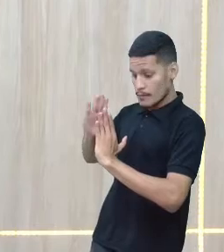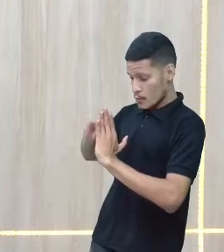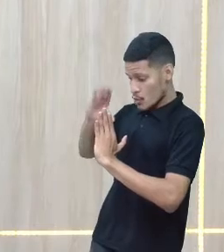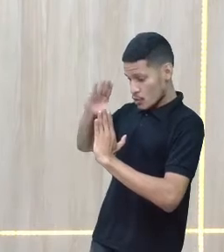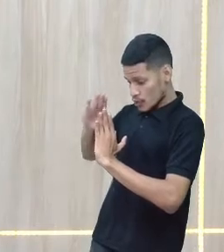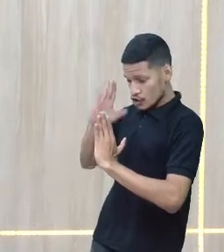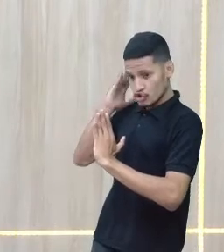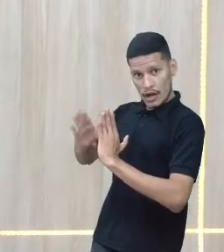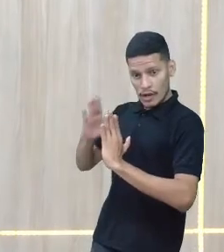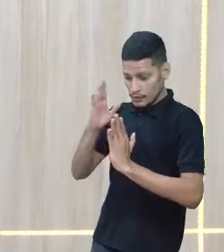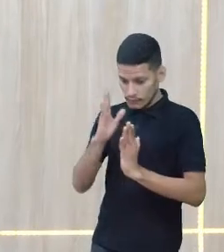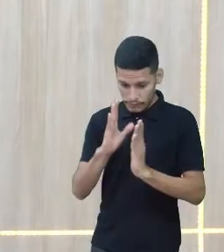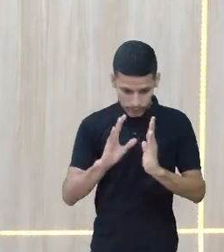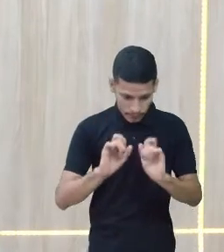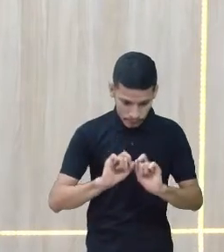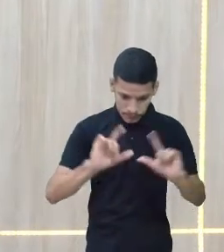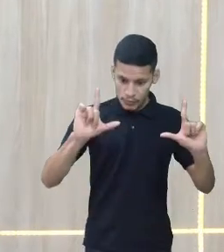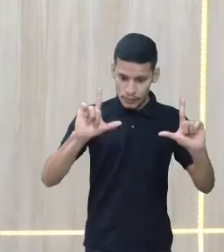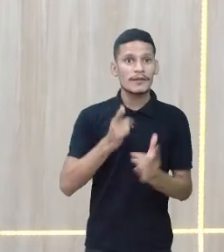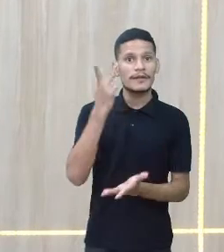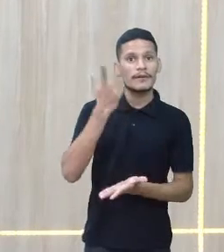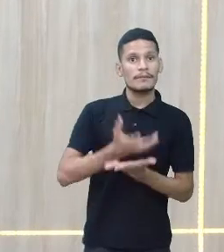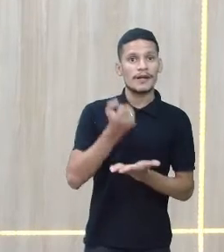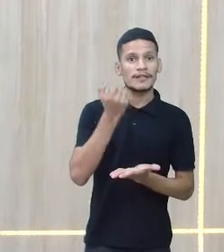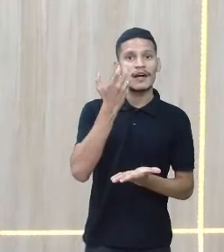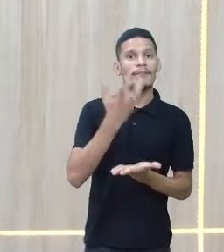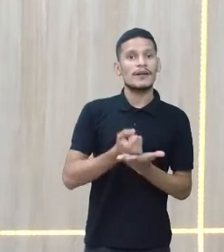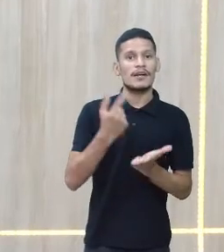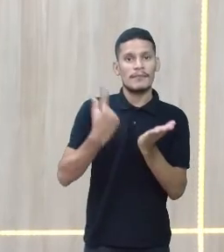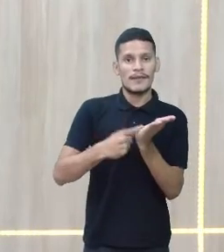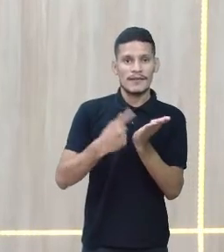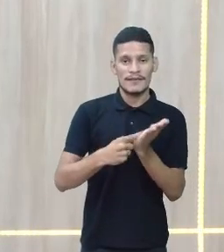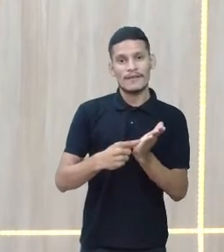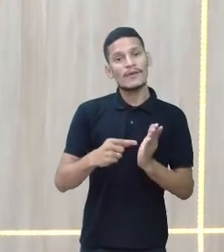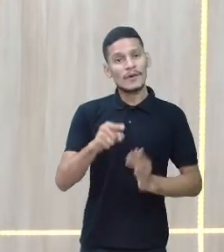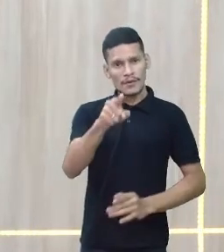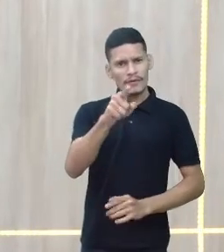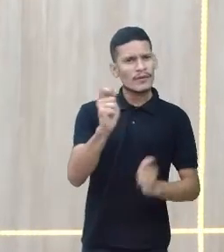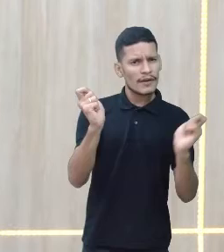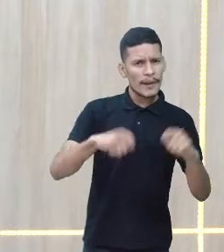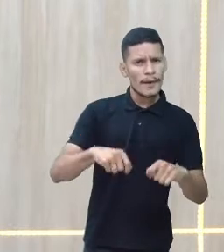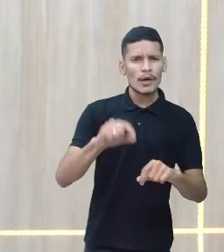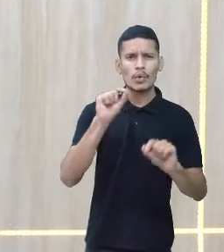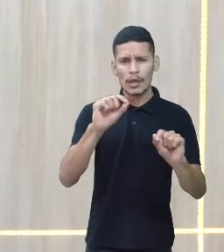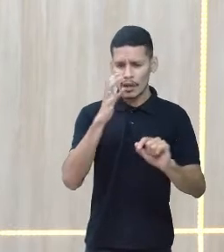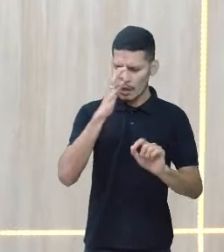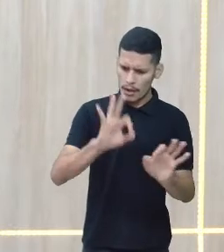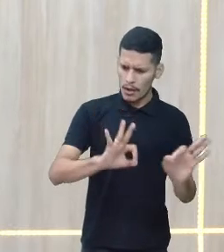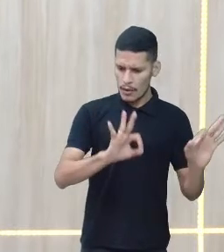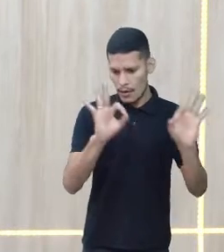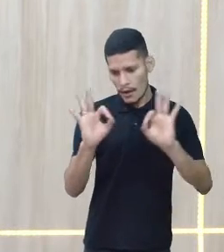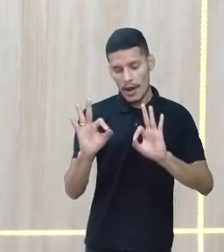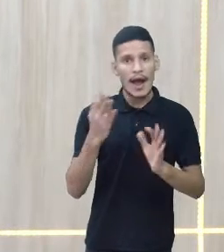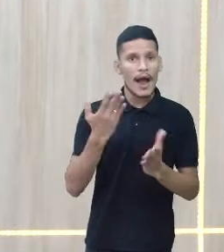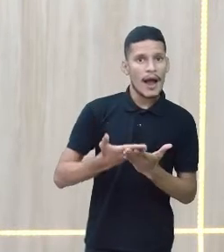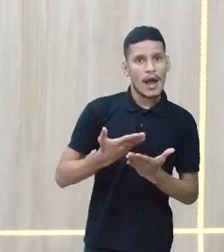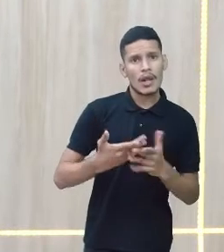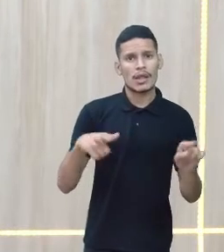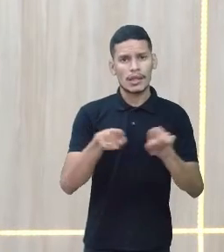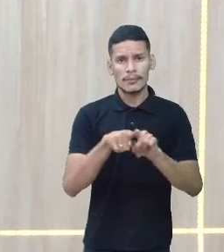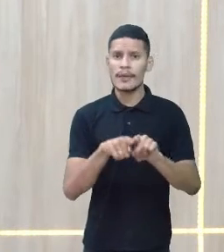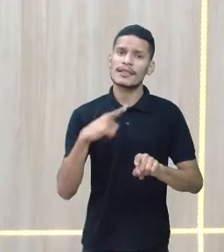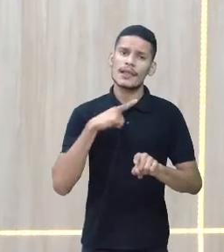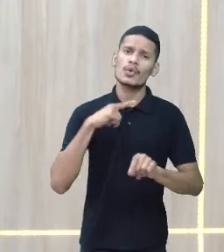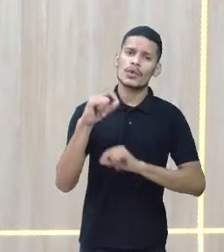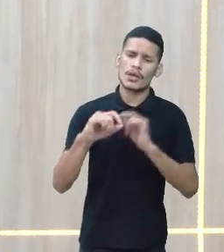Colocou, ele vai te direcionar para o aplicativo. Nesse aplicativo tu vai poder assistir às aulas, né? Vai ter um repositório de